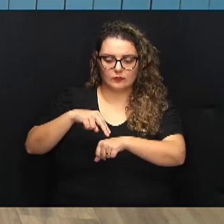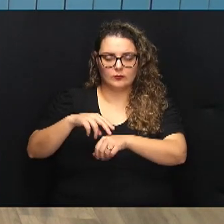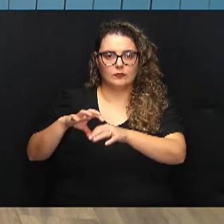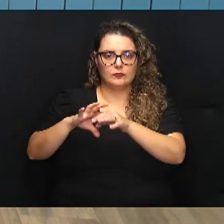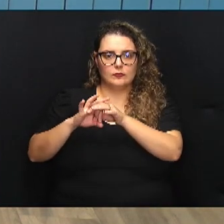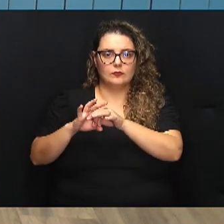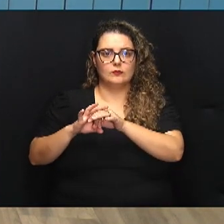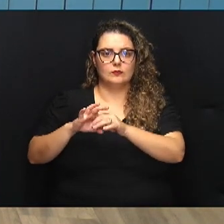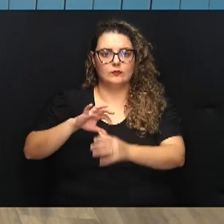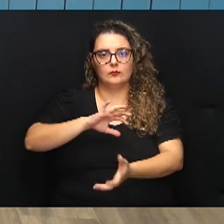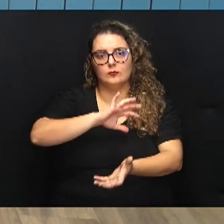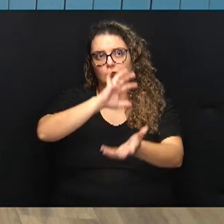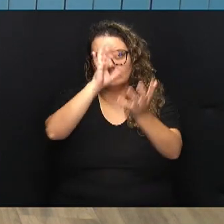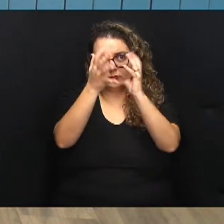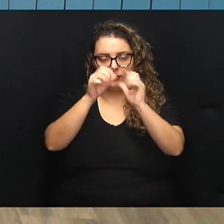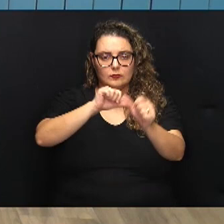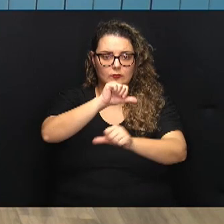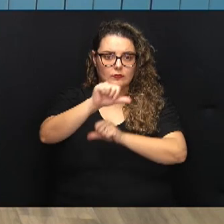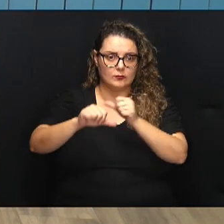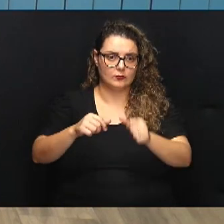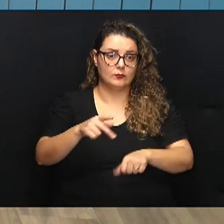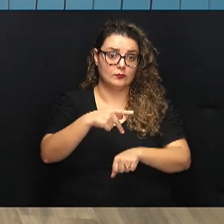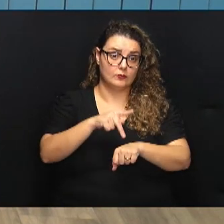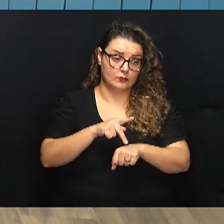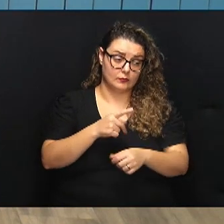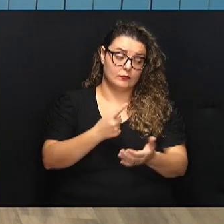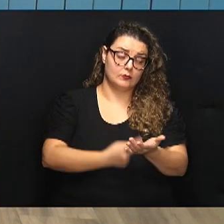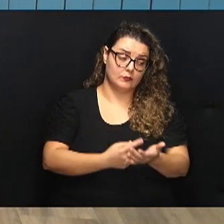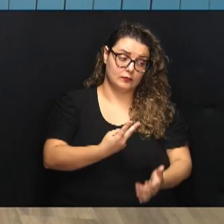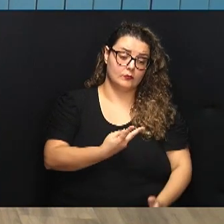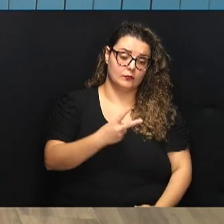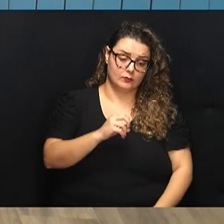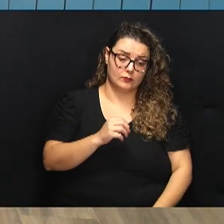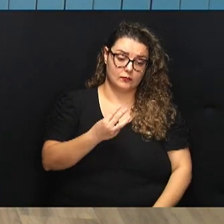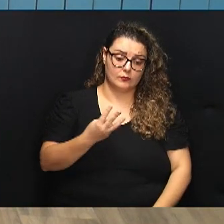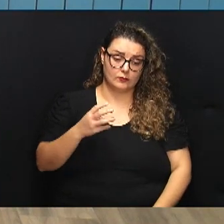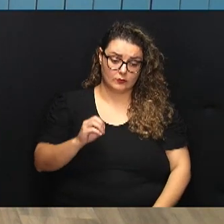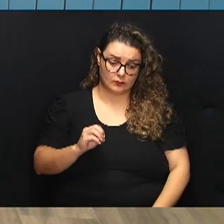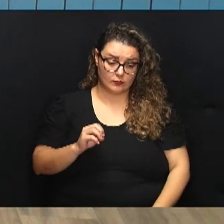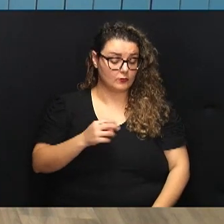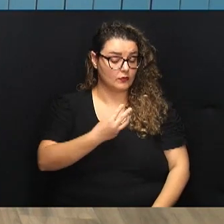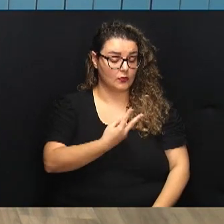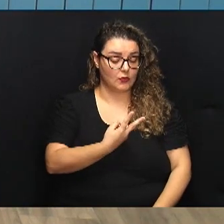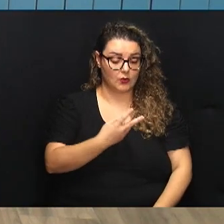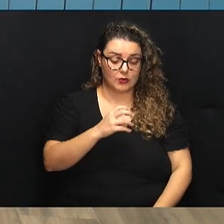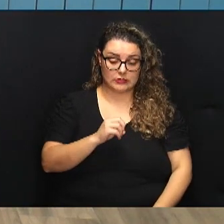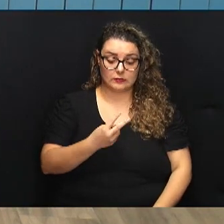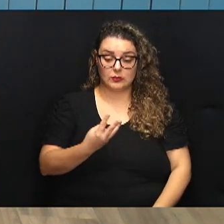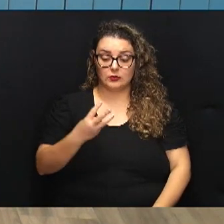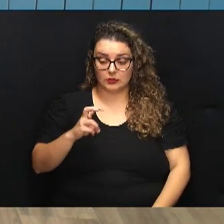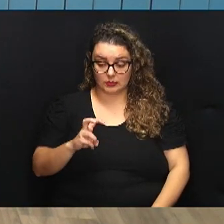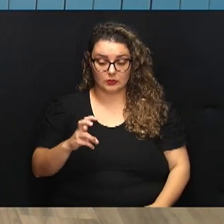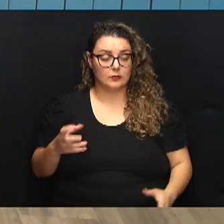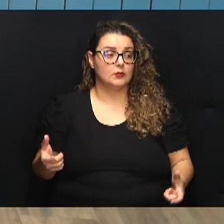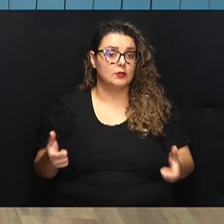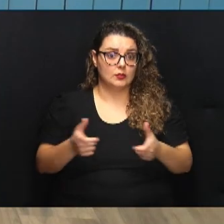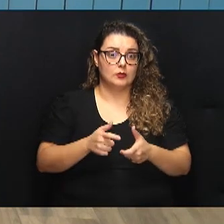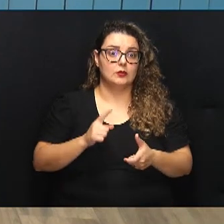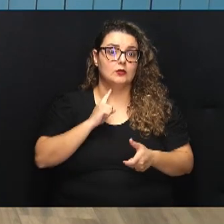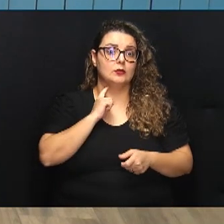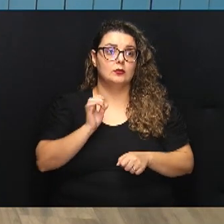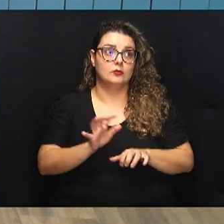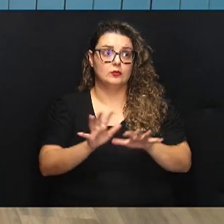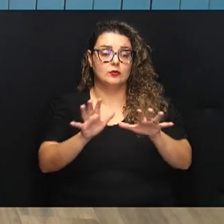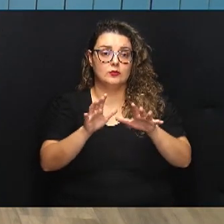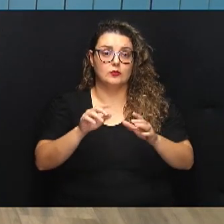E o país ele se comprometeu até 2035 em reduzir as reduções líquidas, né, de gases